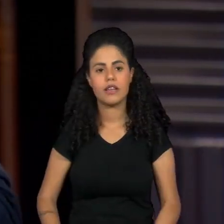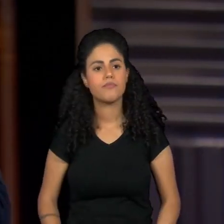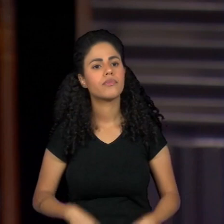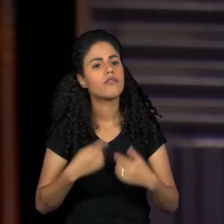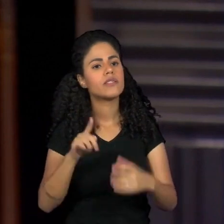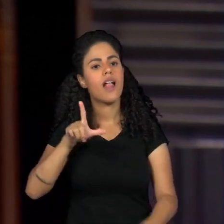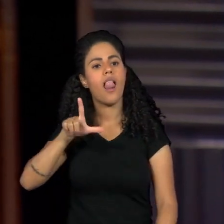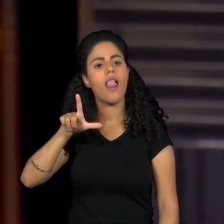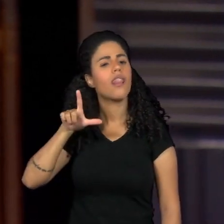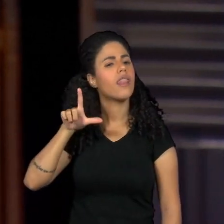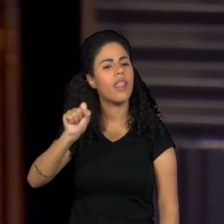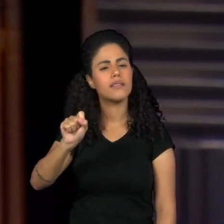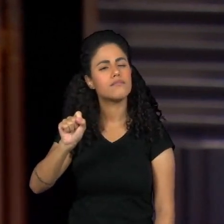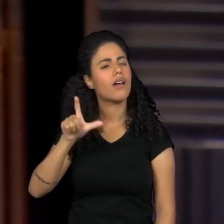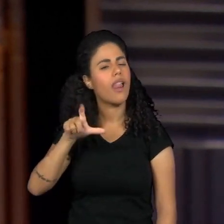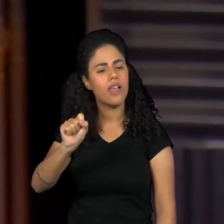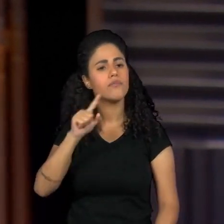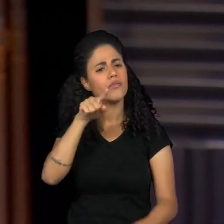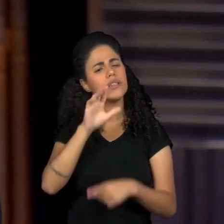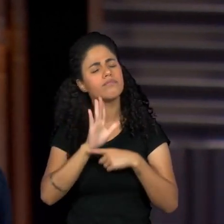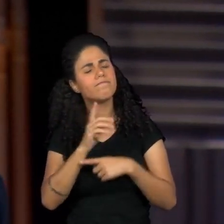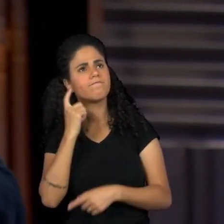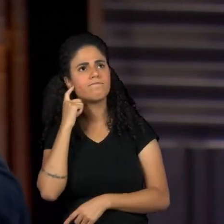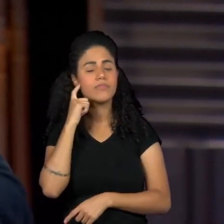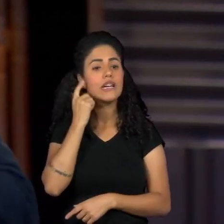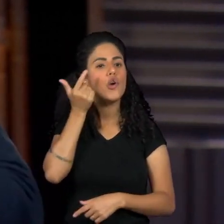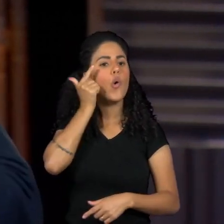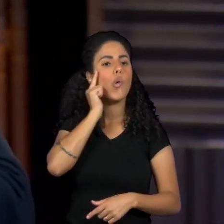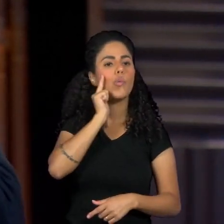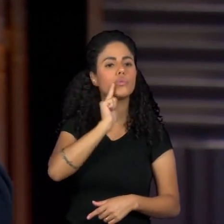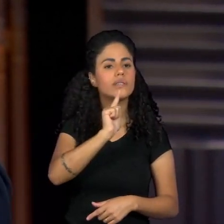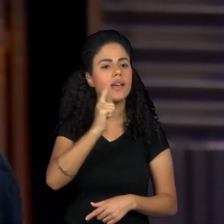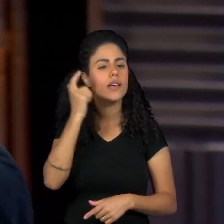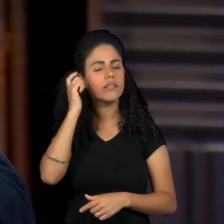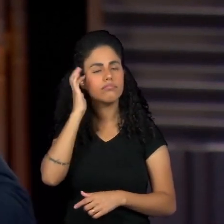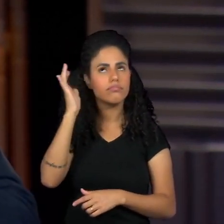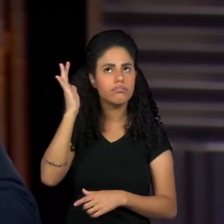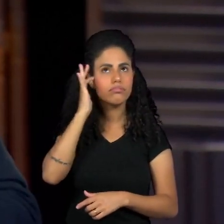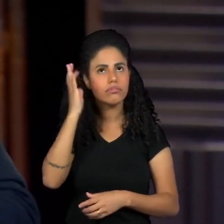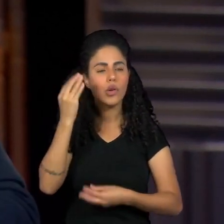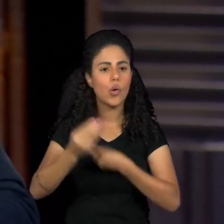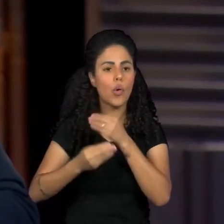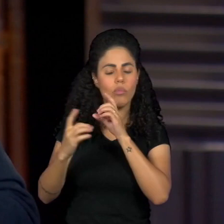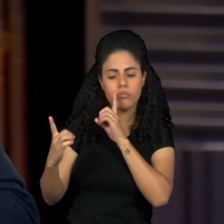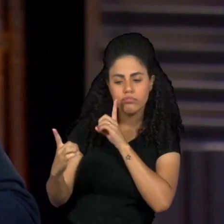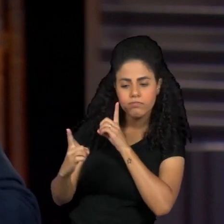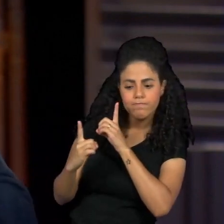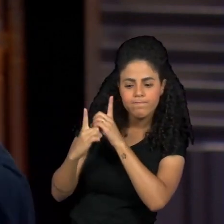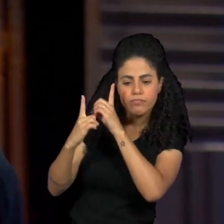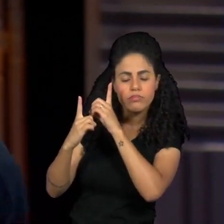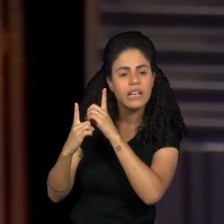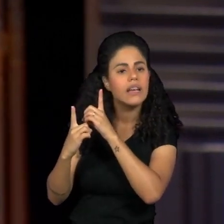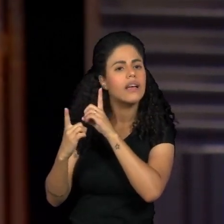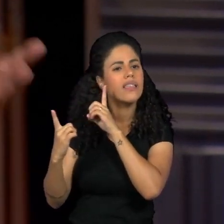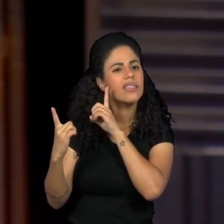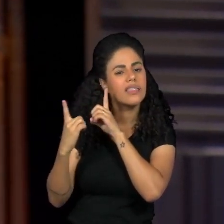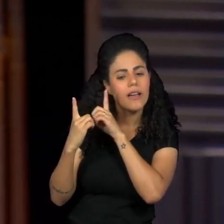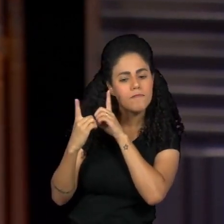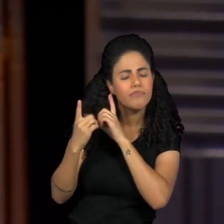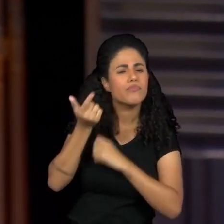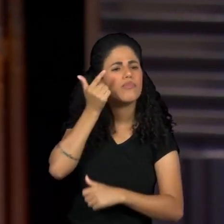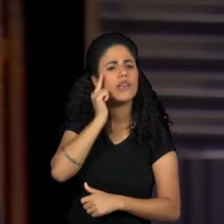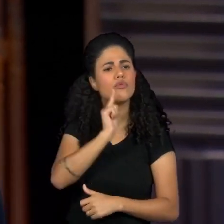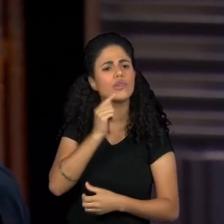lésbica, você consegue fazer uma analogia entre receber um diagnóstico de autismo? Quais foram